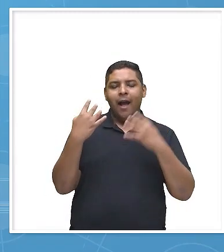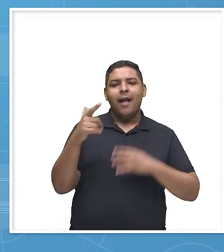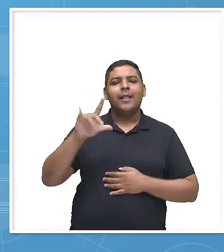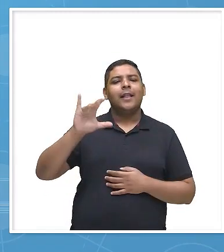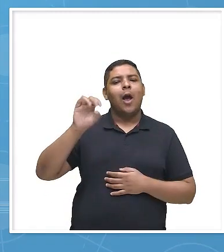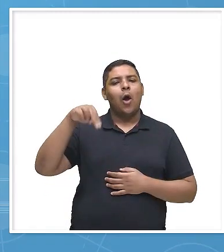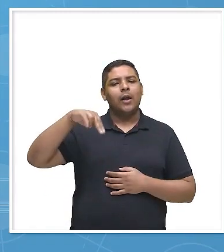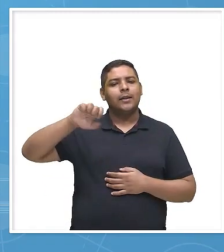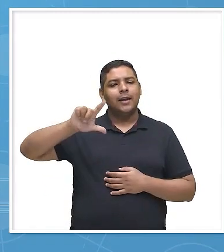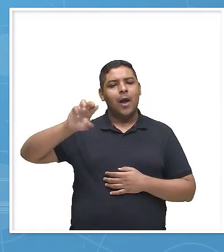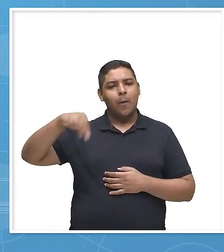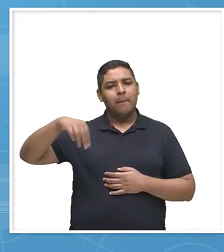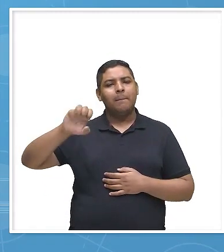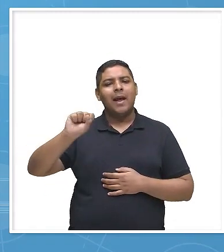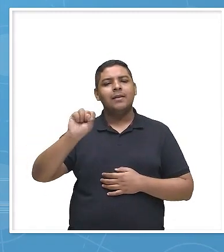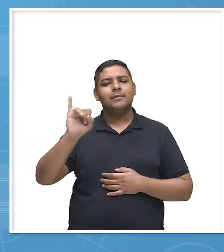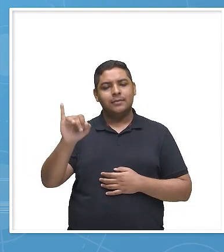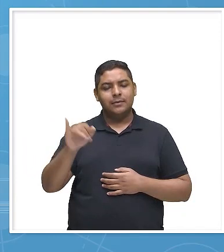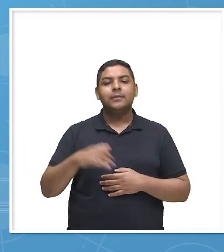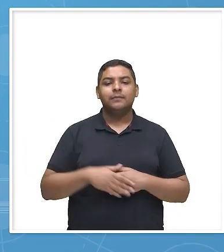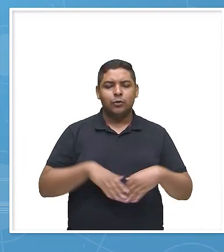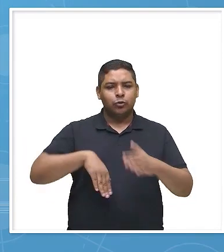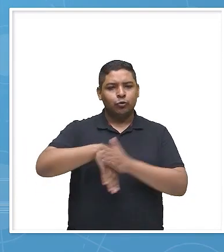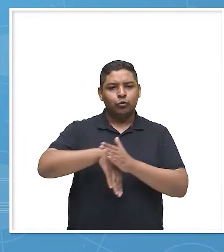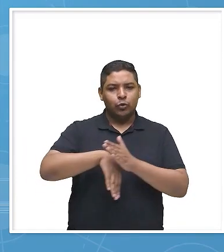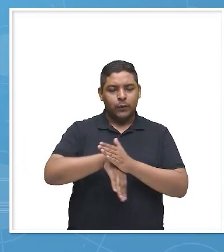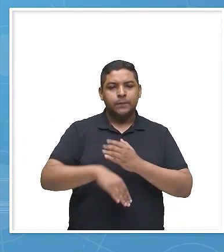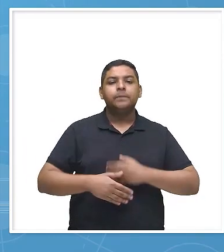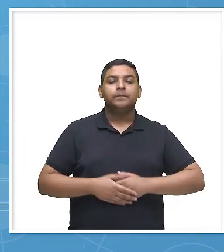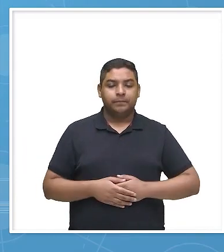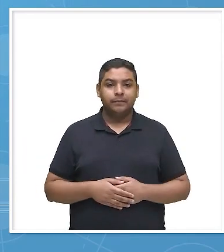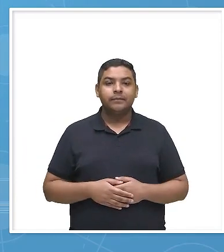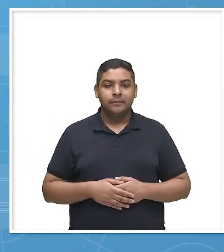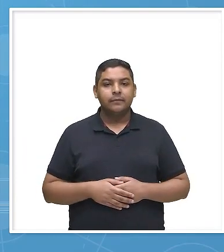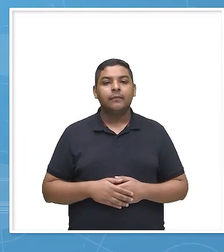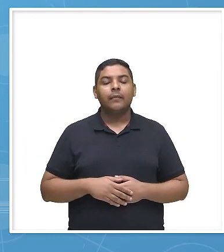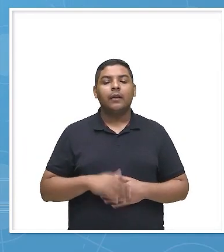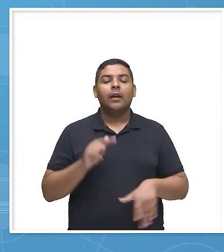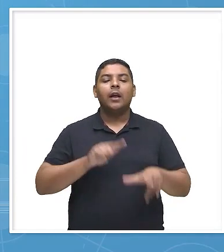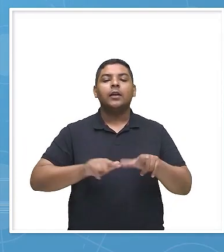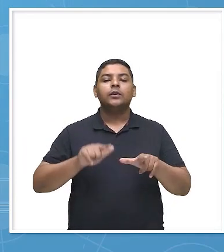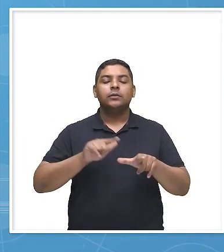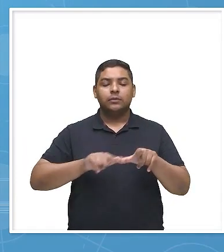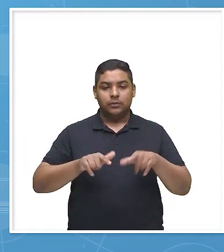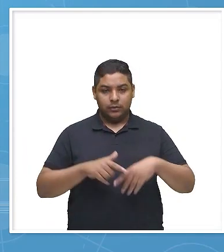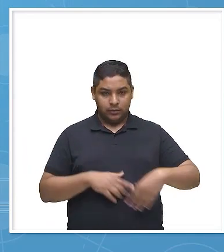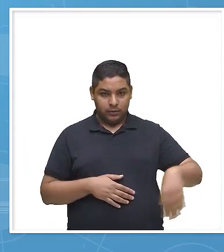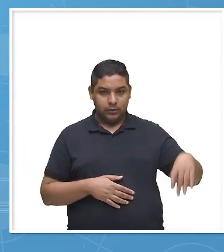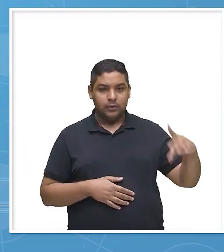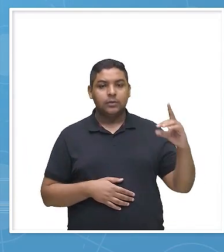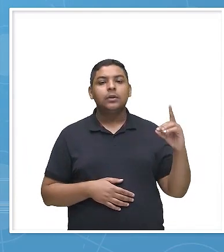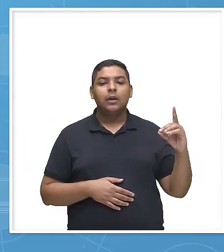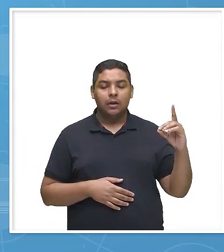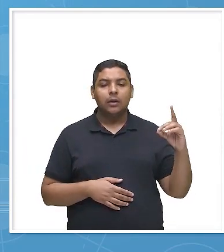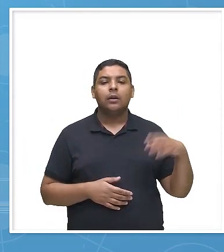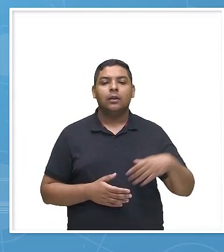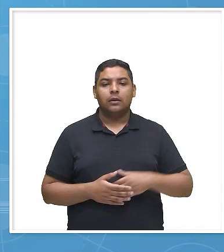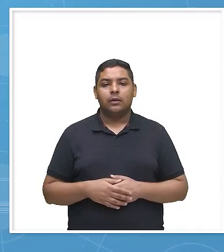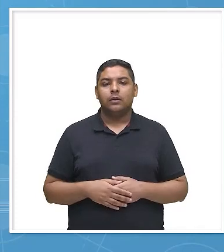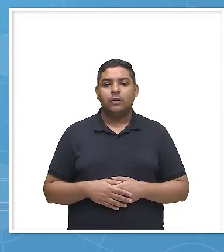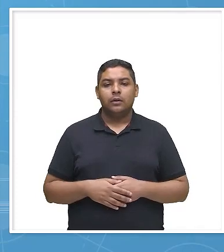foi diferente dos demais e mandou que a resposta correta é a letra D. Será que todo mundo errou e só o Carlos Henrique